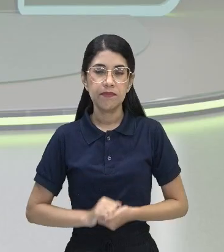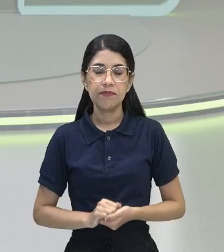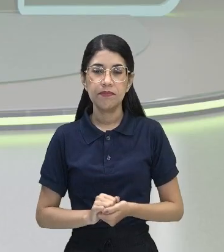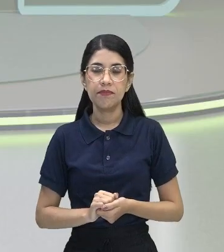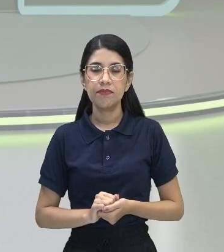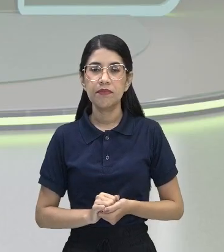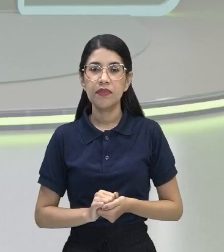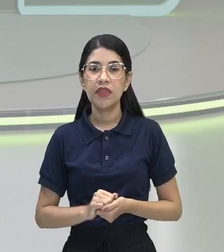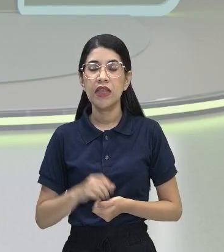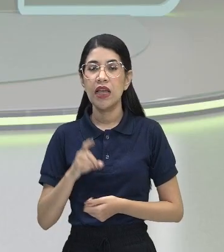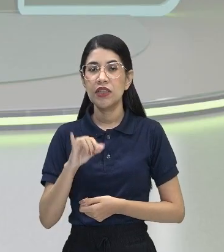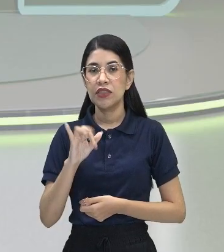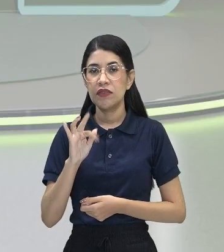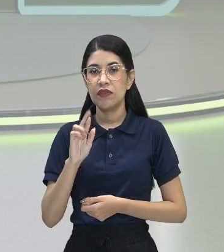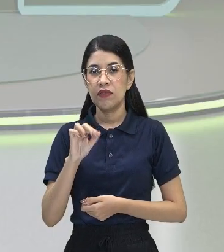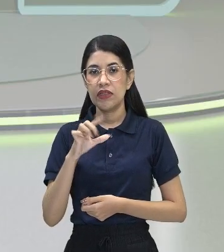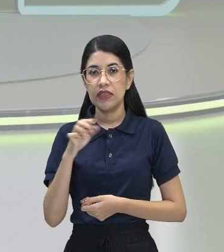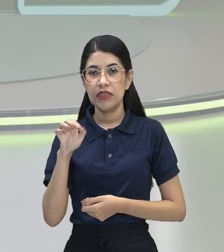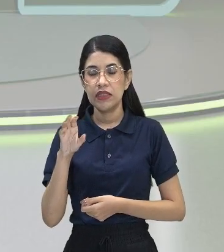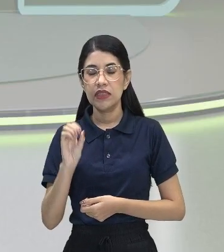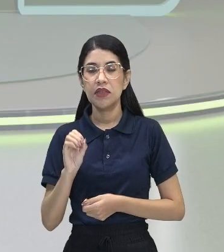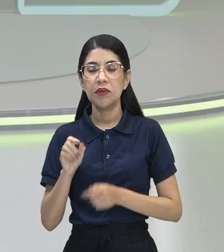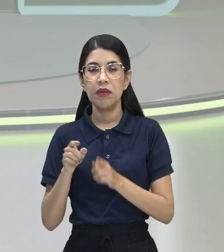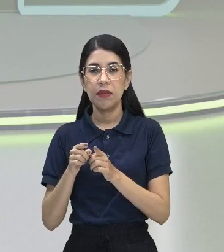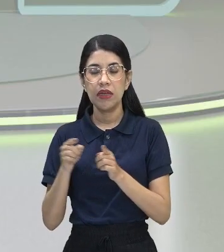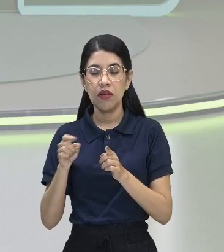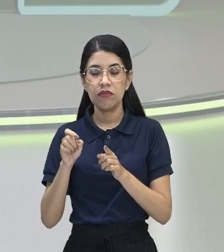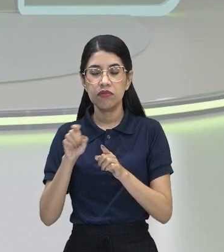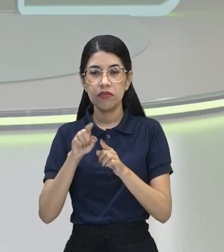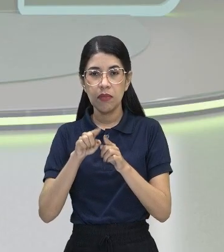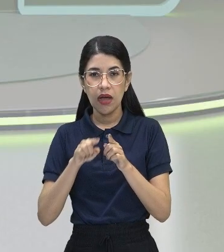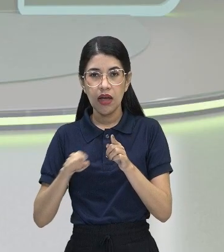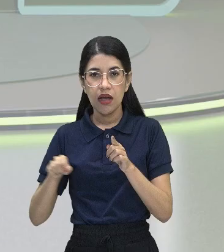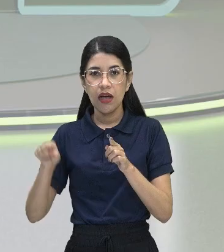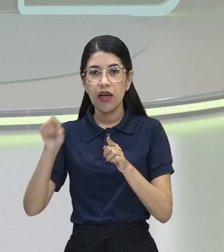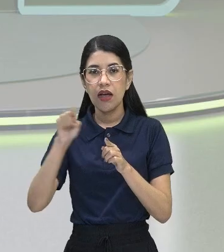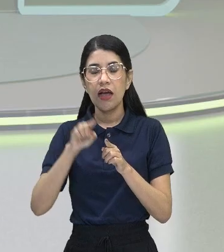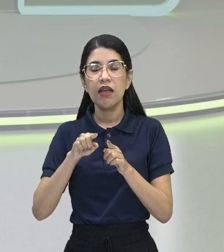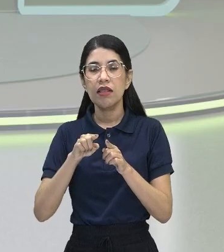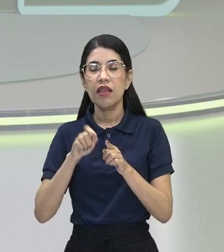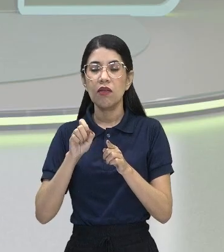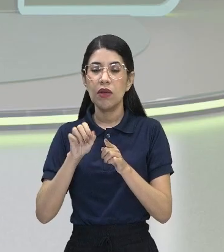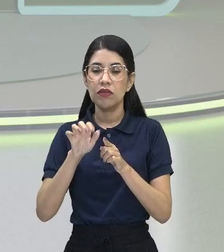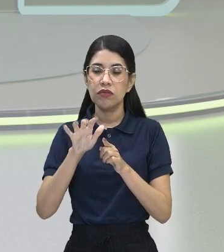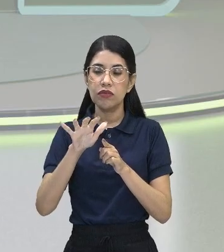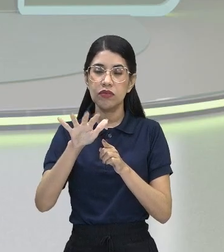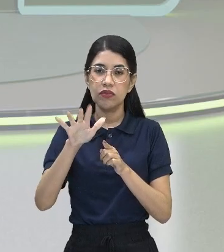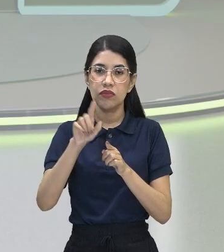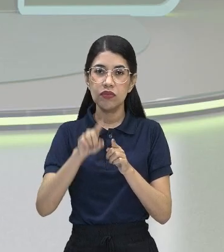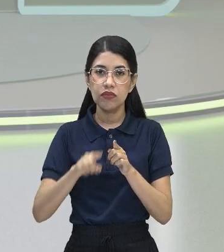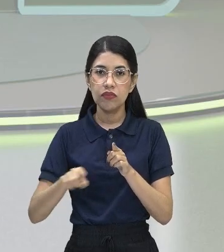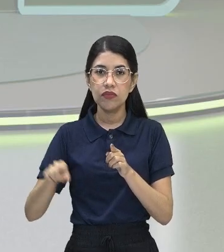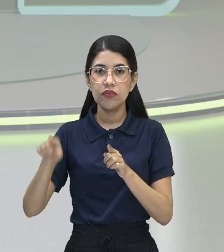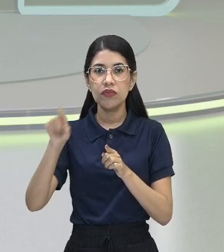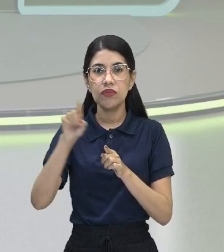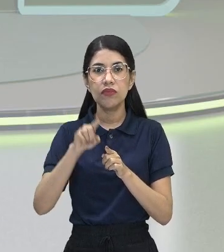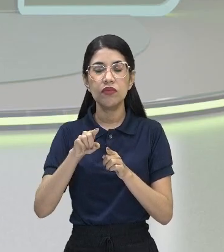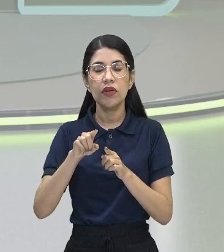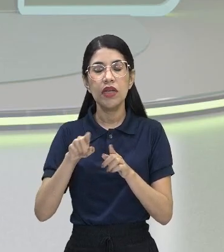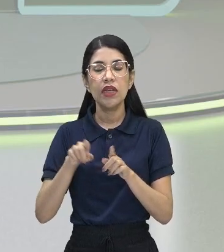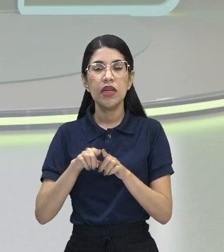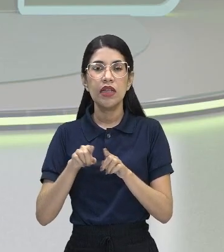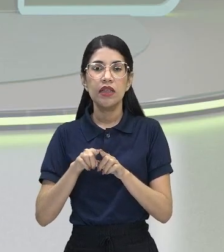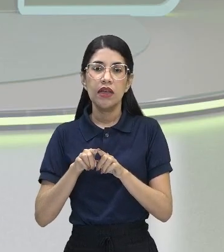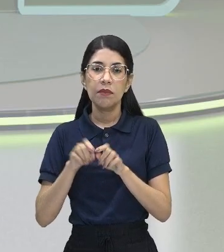Na difração, por uma abertura circular, temos um círculo luminoso ao centro e anéis